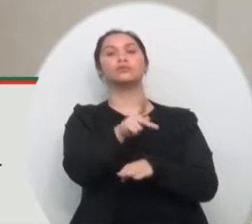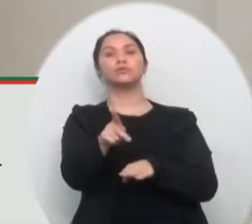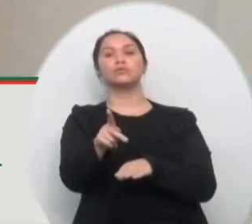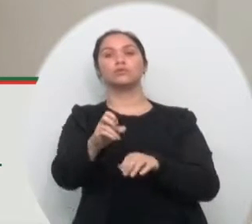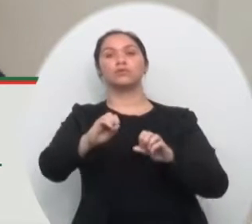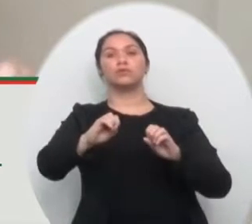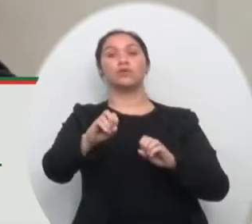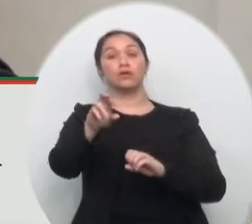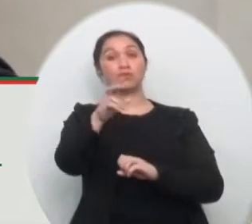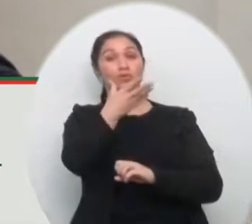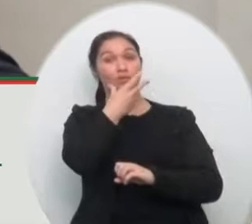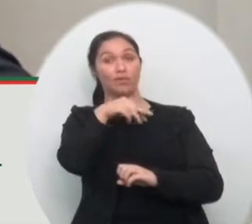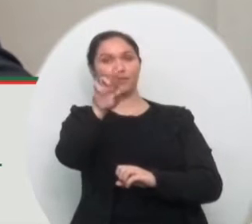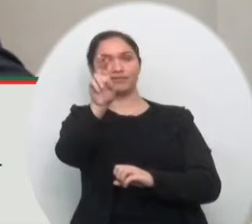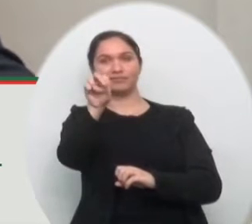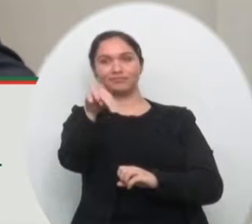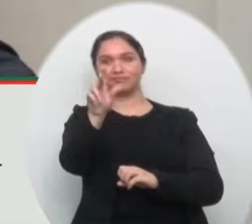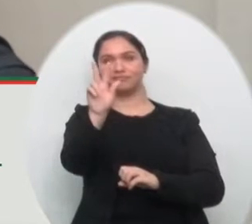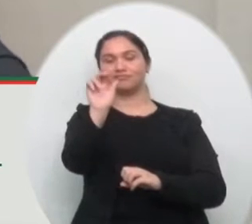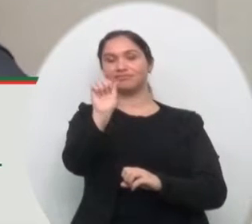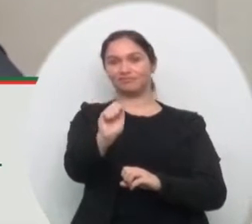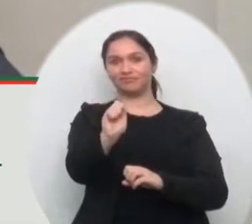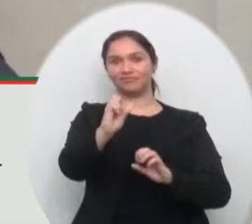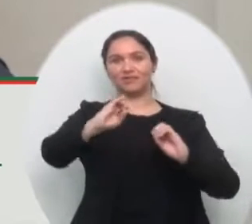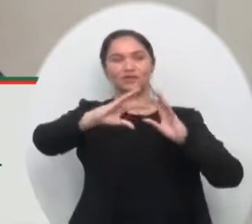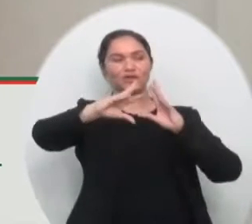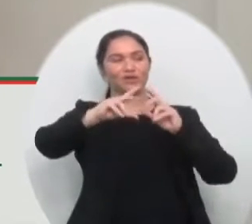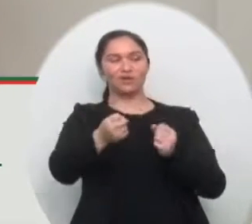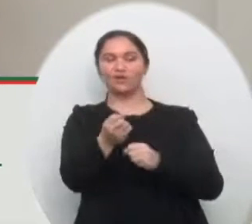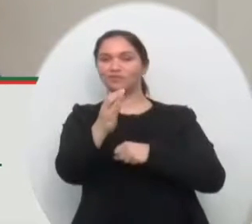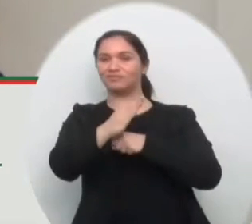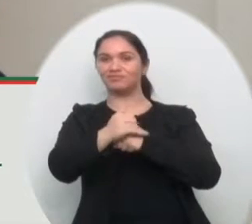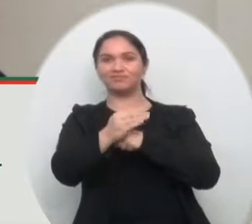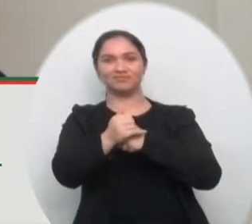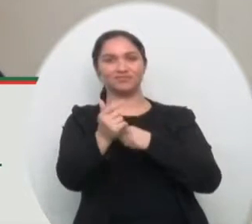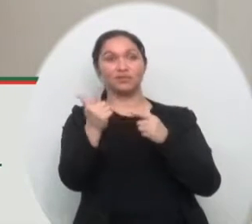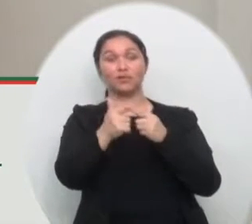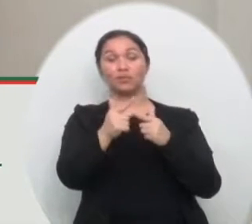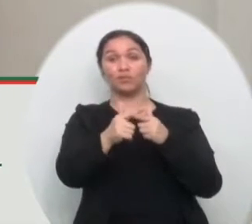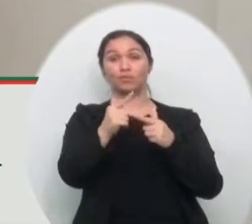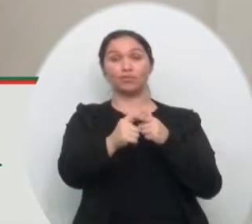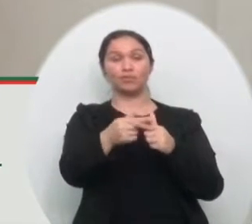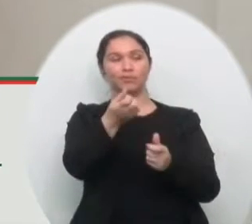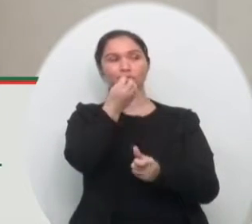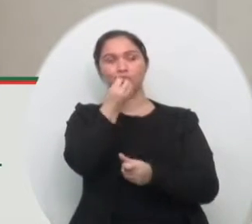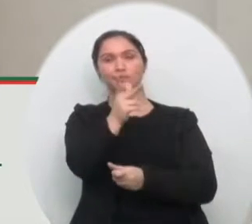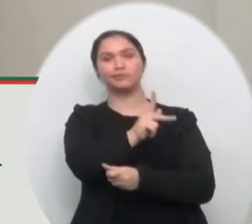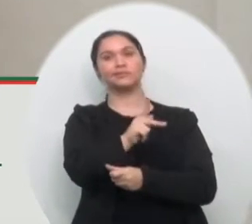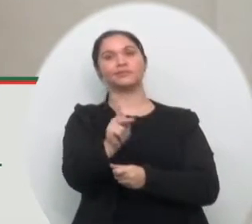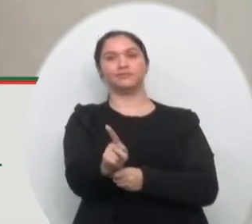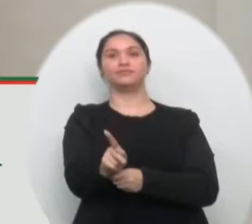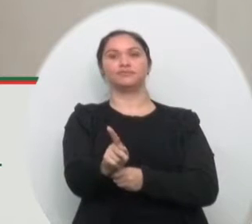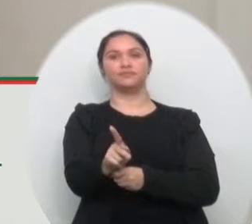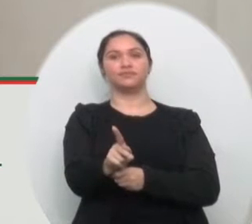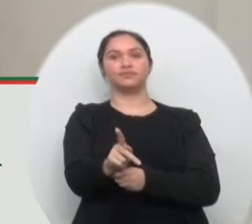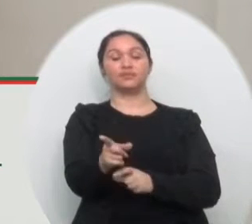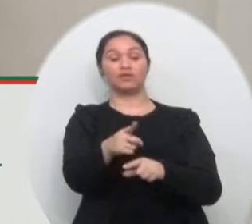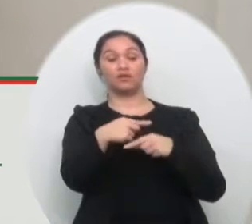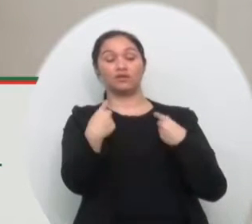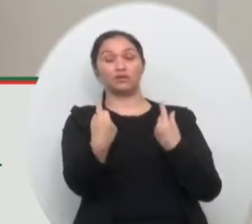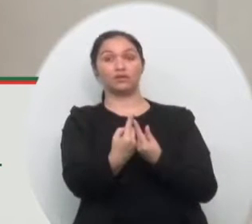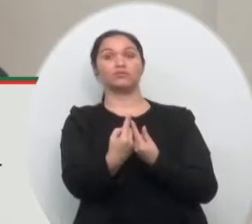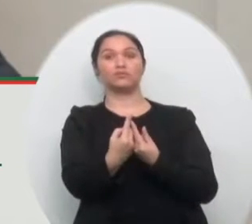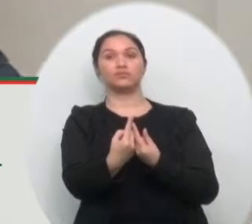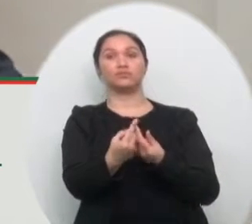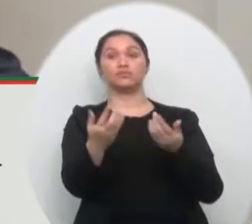por ele, pela pessoa com que ele é, profissional, competente, que é também. E esse reconhecimento,